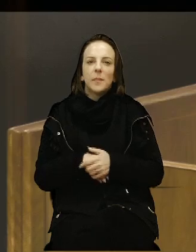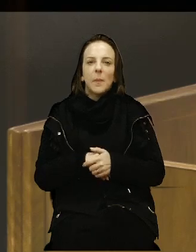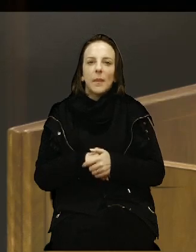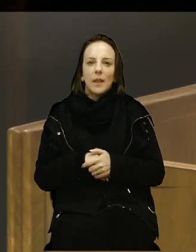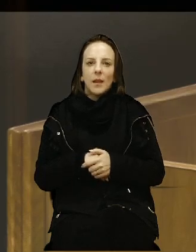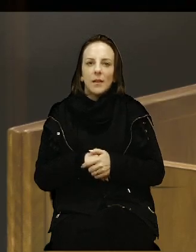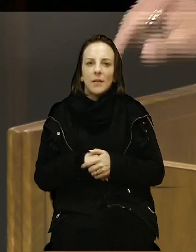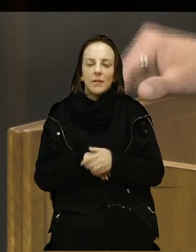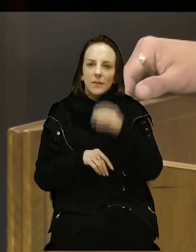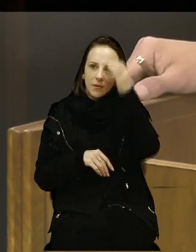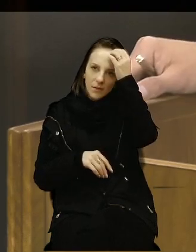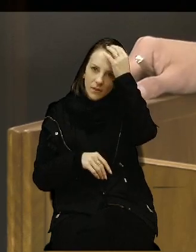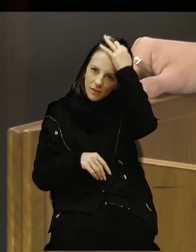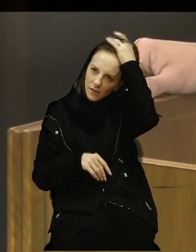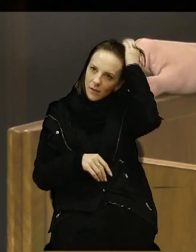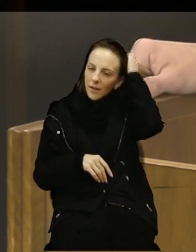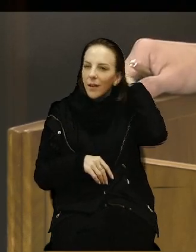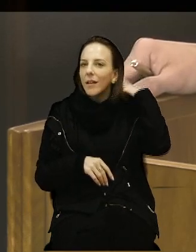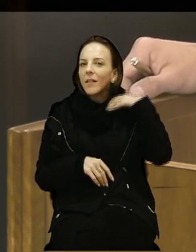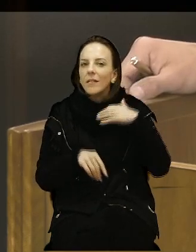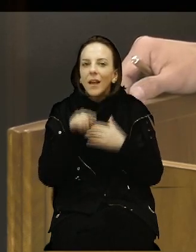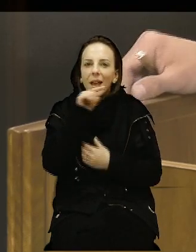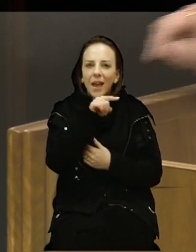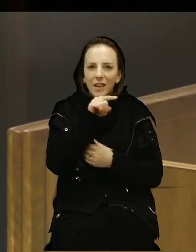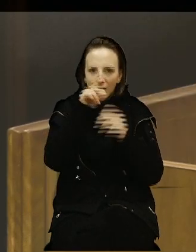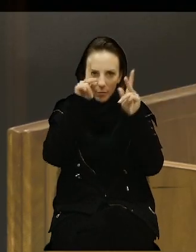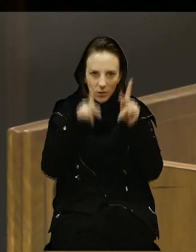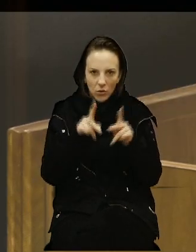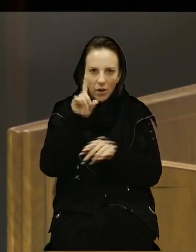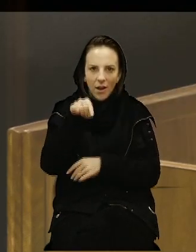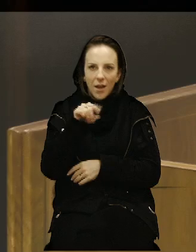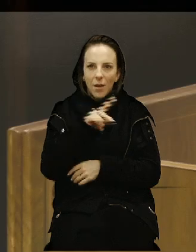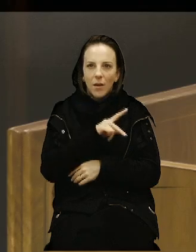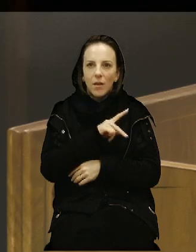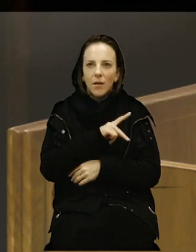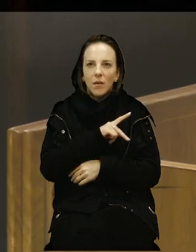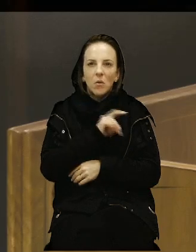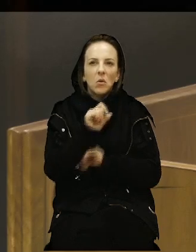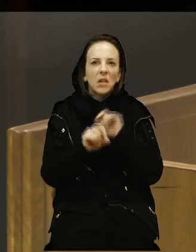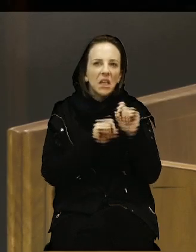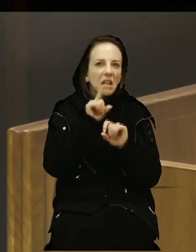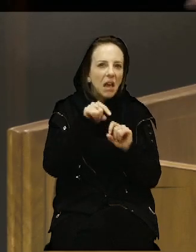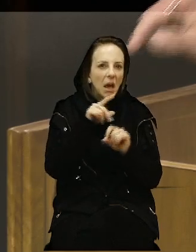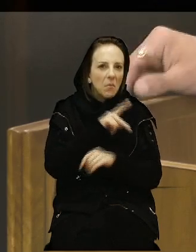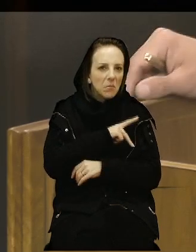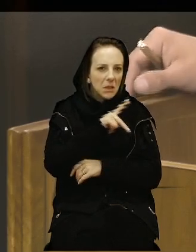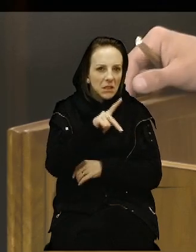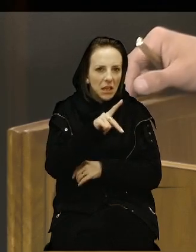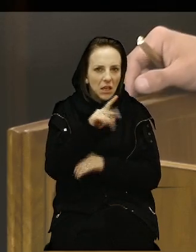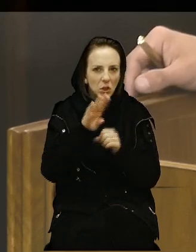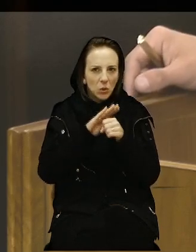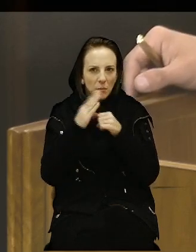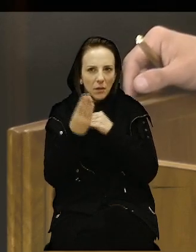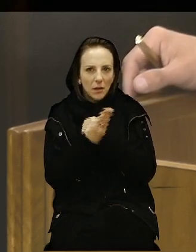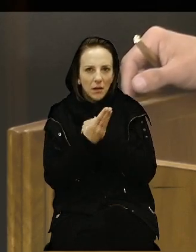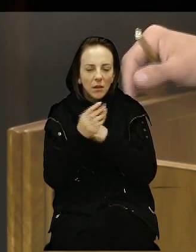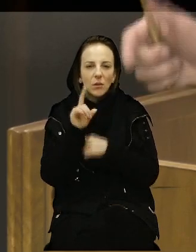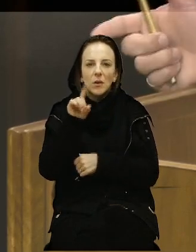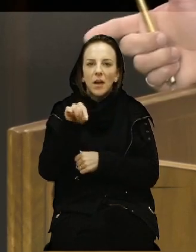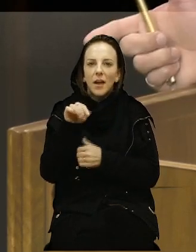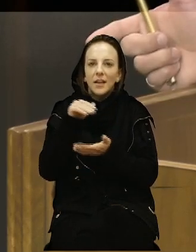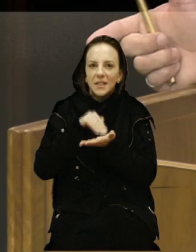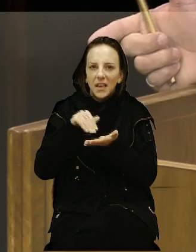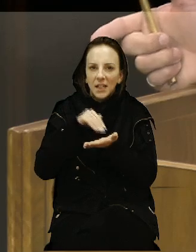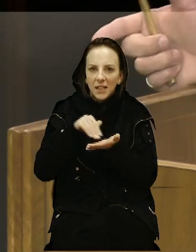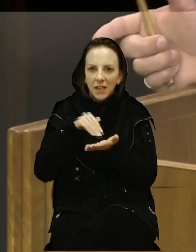Esse sujeito que aparece aí no vídeo, o que ele é afinal? Se ele é presidente do bairro, se ele é secretário, se